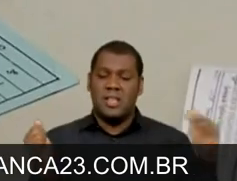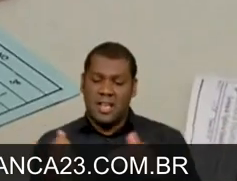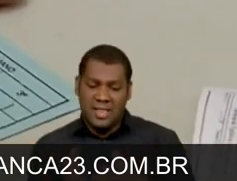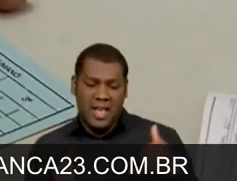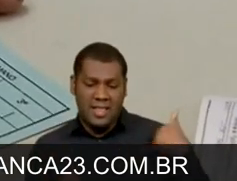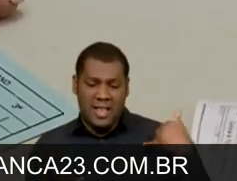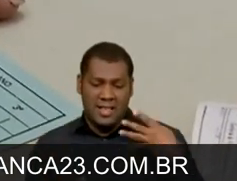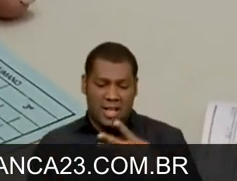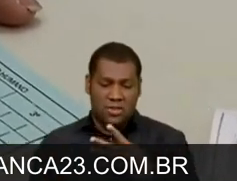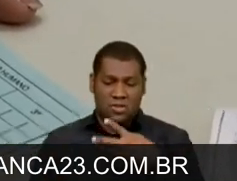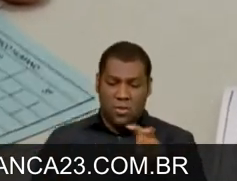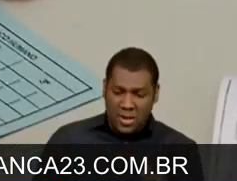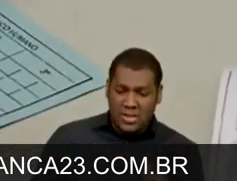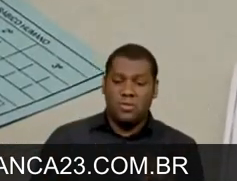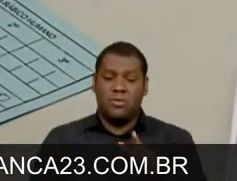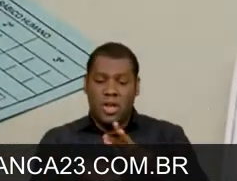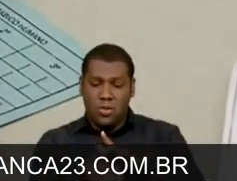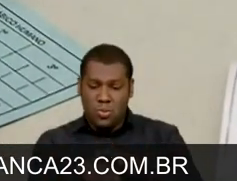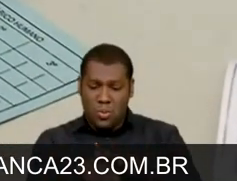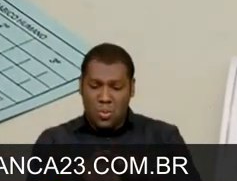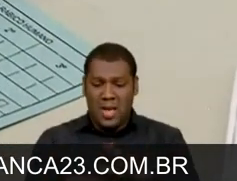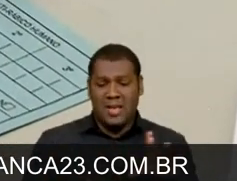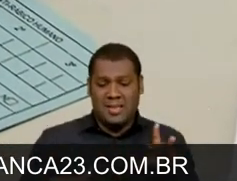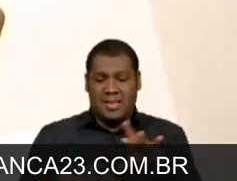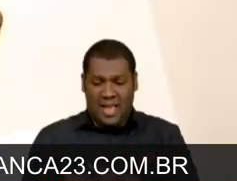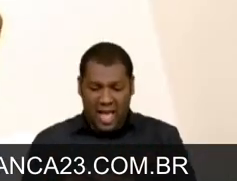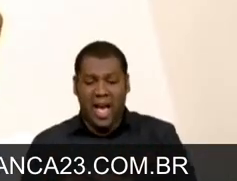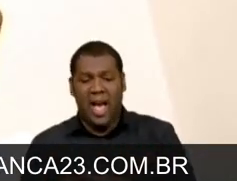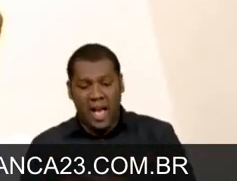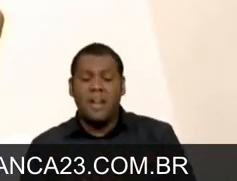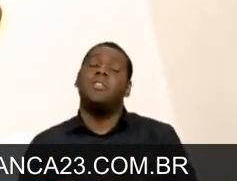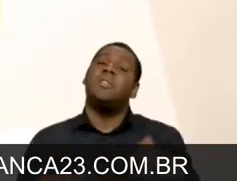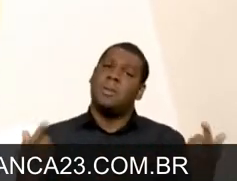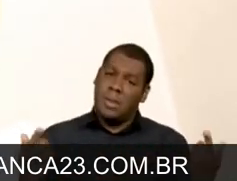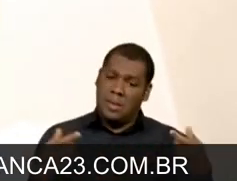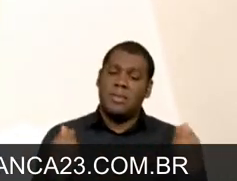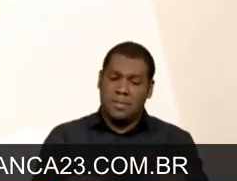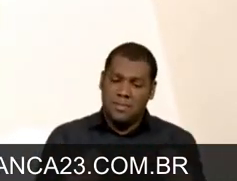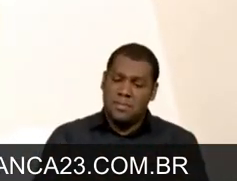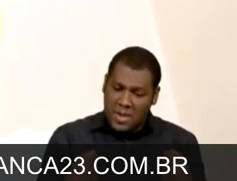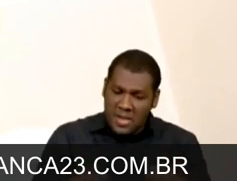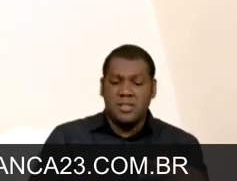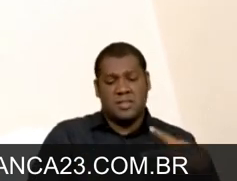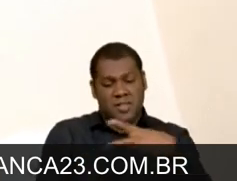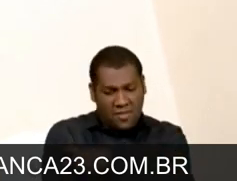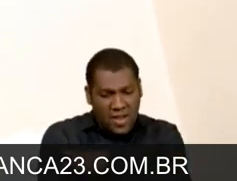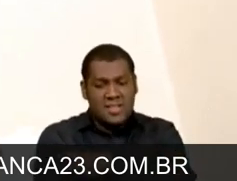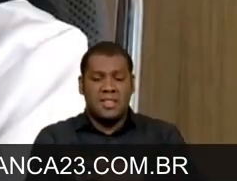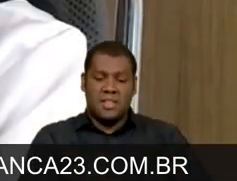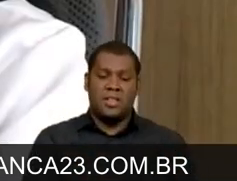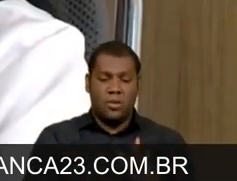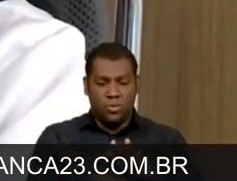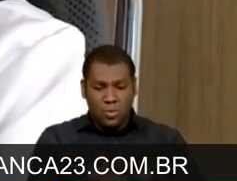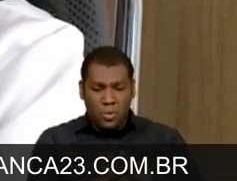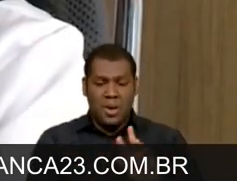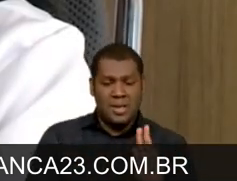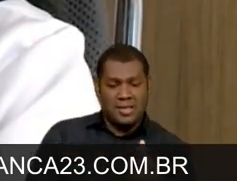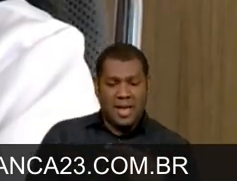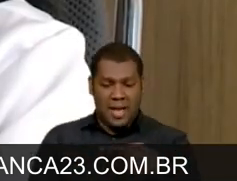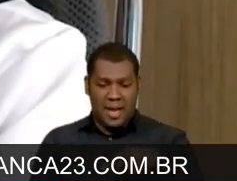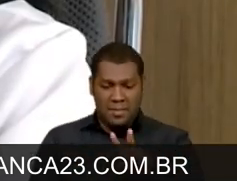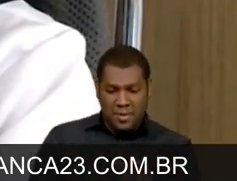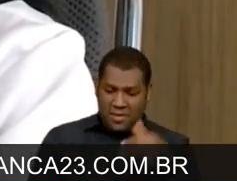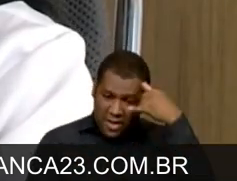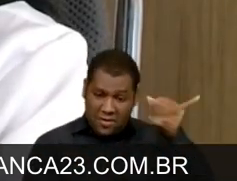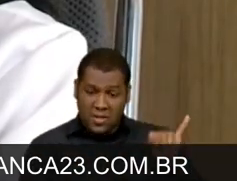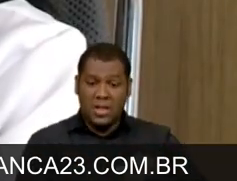AIDS transplantados e pacientes oncológicos também devem se imunizar contra o HPV. É um vírus silencioso,